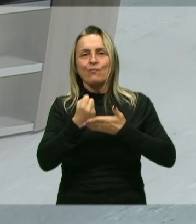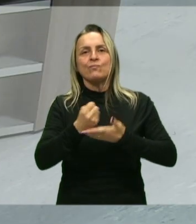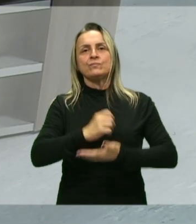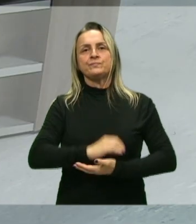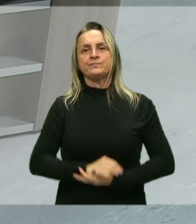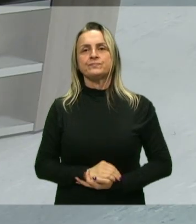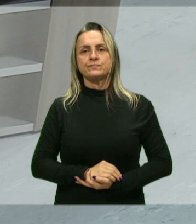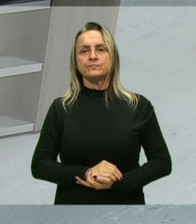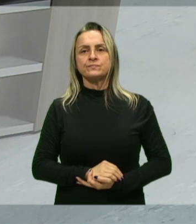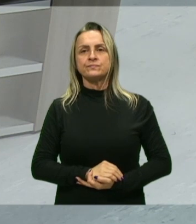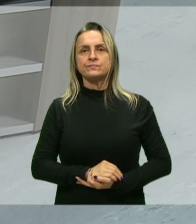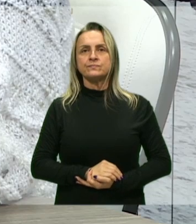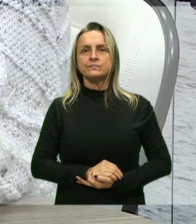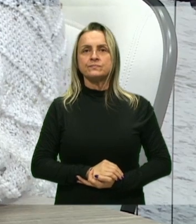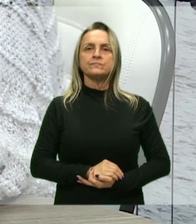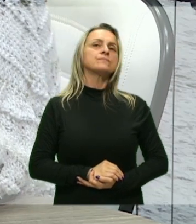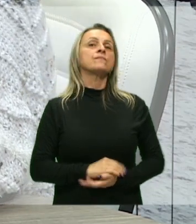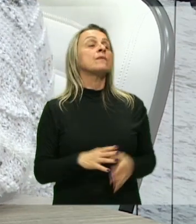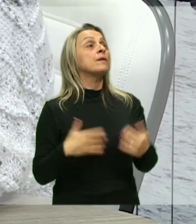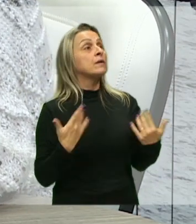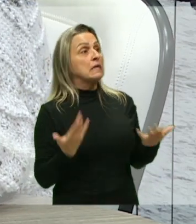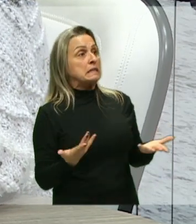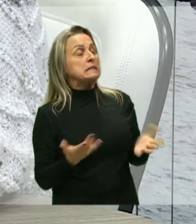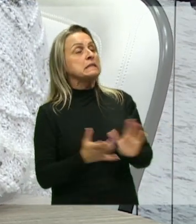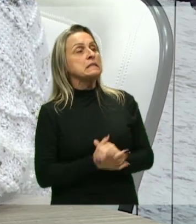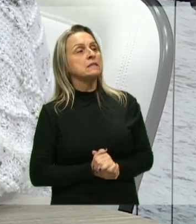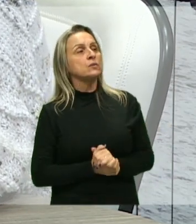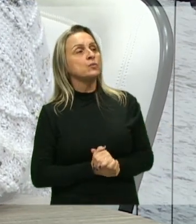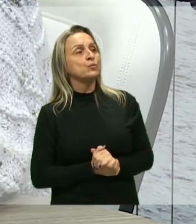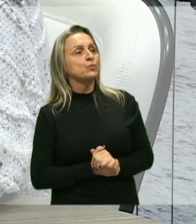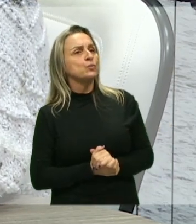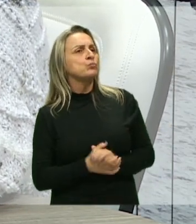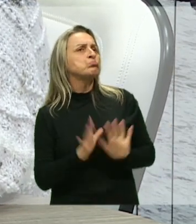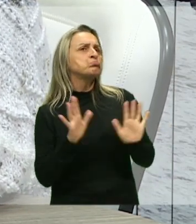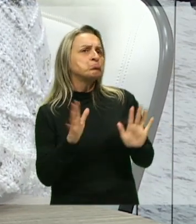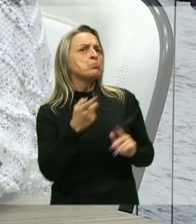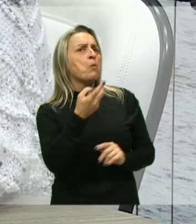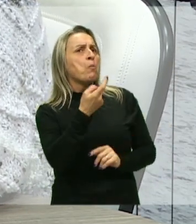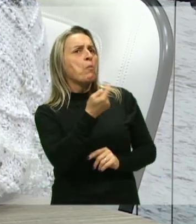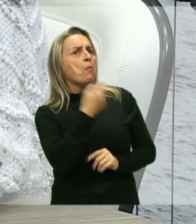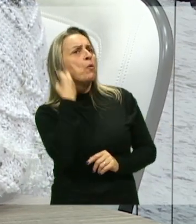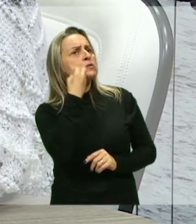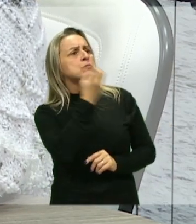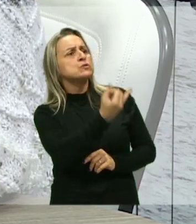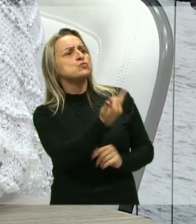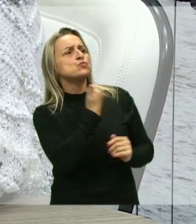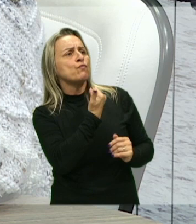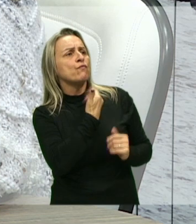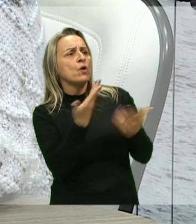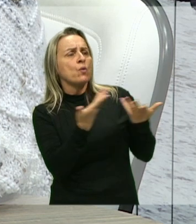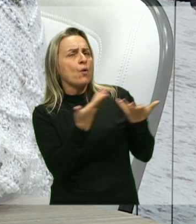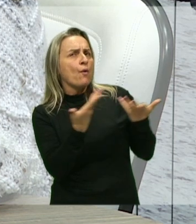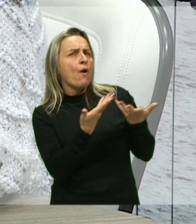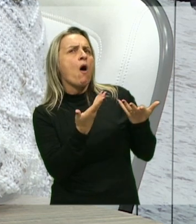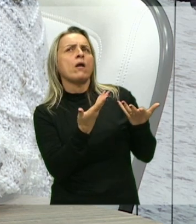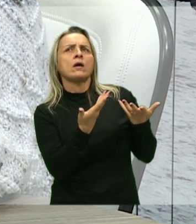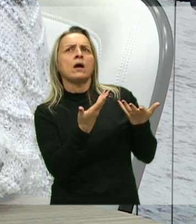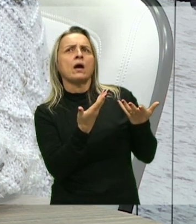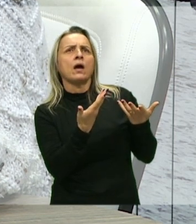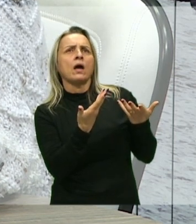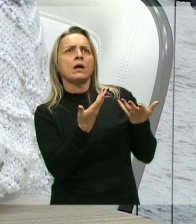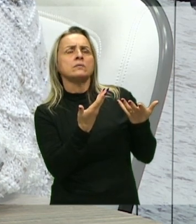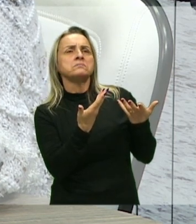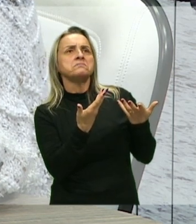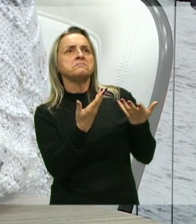assim, com certeza, pelo pouco que tu conseguiste nos contar, a cão-guia, a A Hibisco, ela te